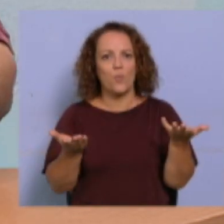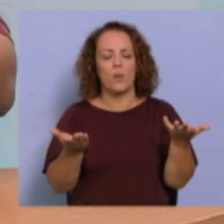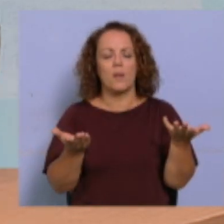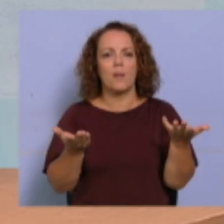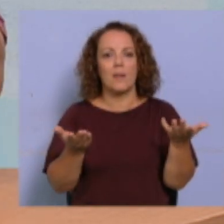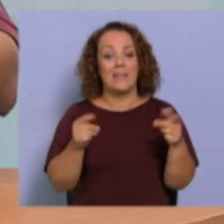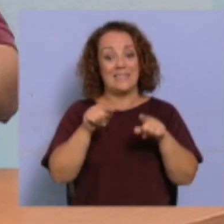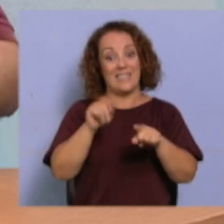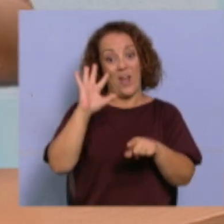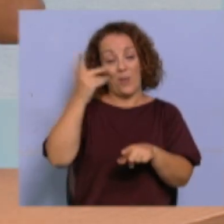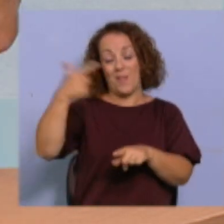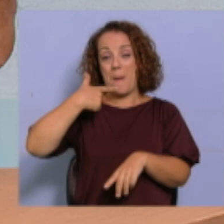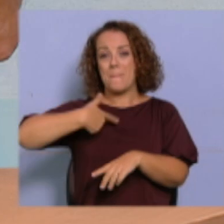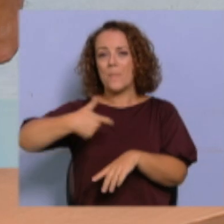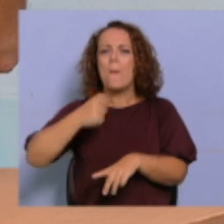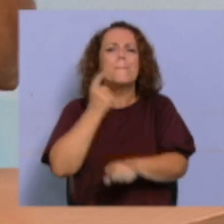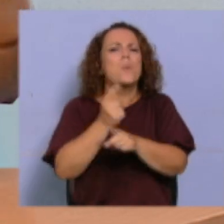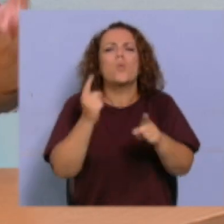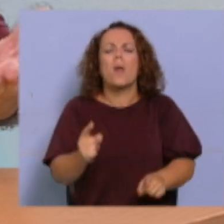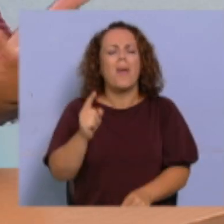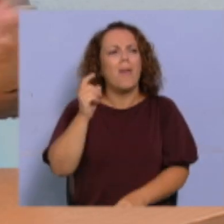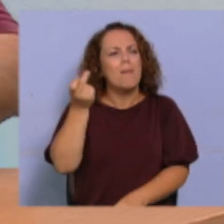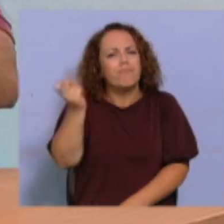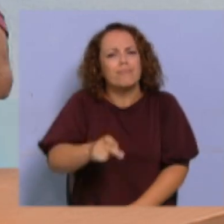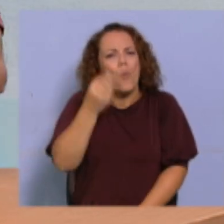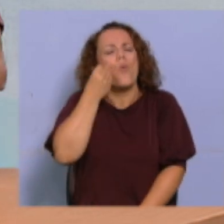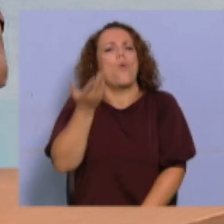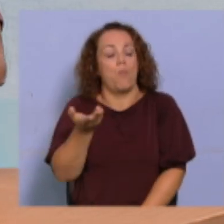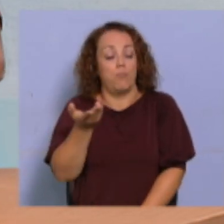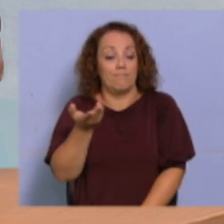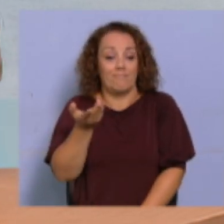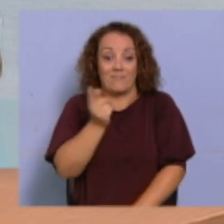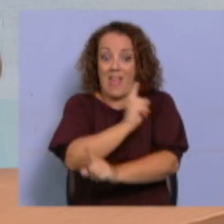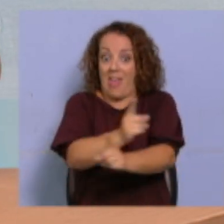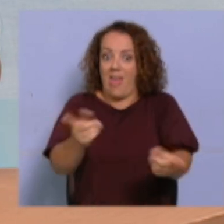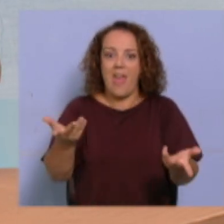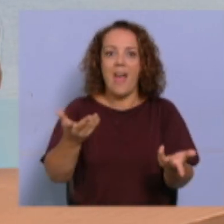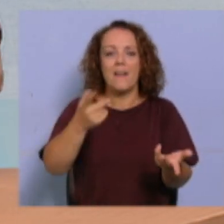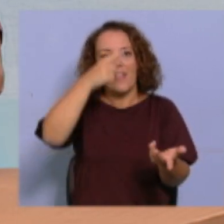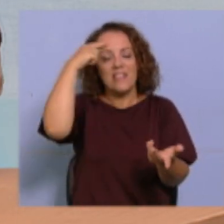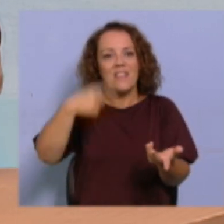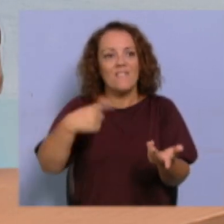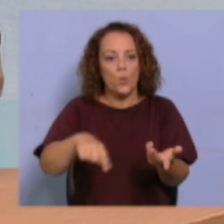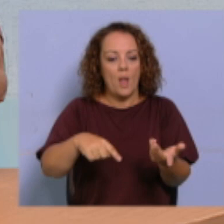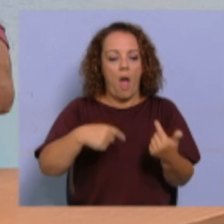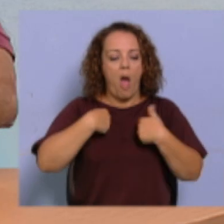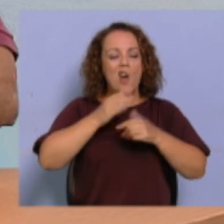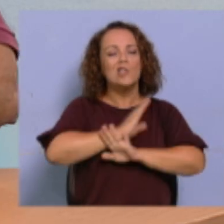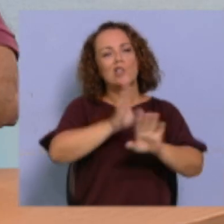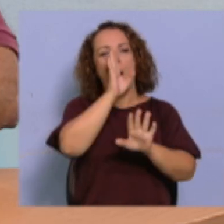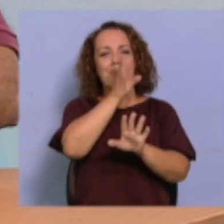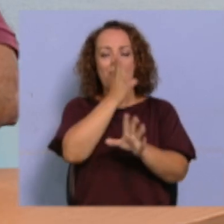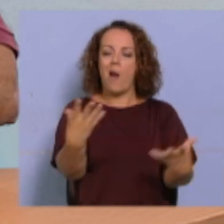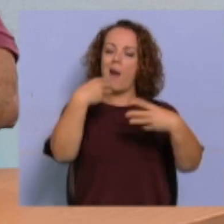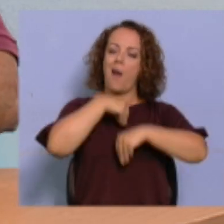isso que se passou, estava-me a perguntar, porquê é que terá sido... Bom, é isso, é a dificuldade em aceitar o novo, quer dizer,